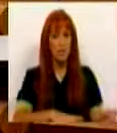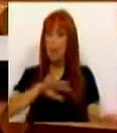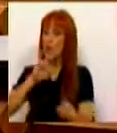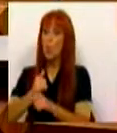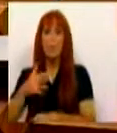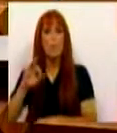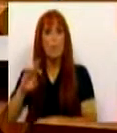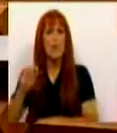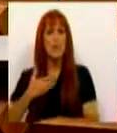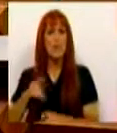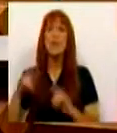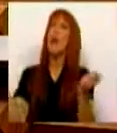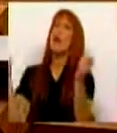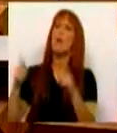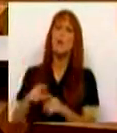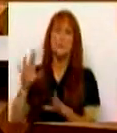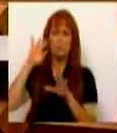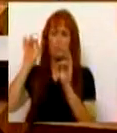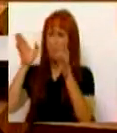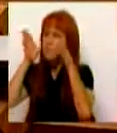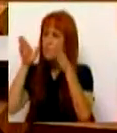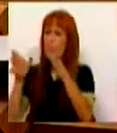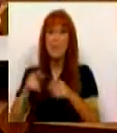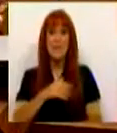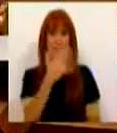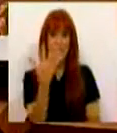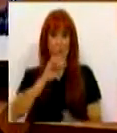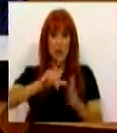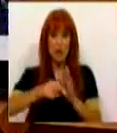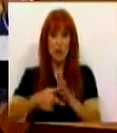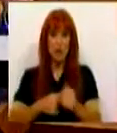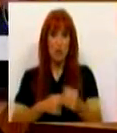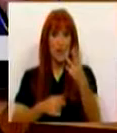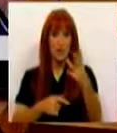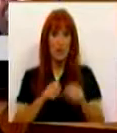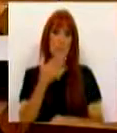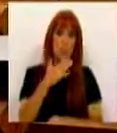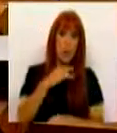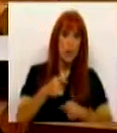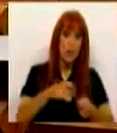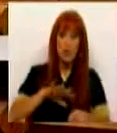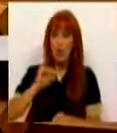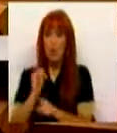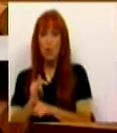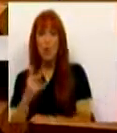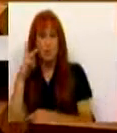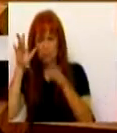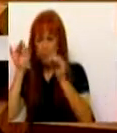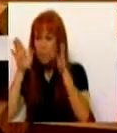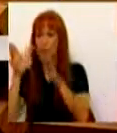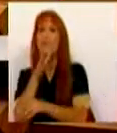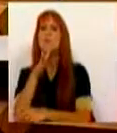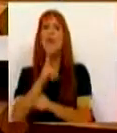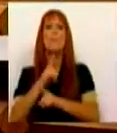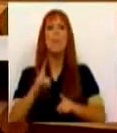há um PSD populista e radical. E nestes cinco projetos, há três que são moderados e há dois que são radicais, e eu vou explicar